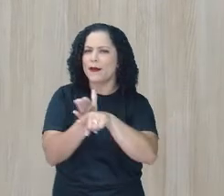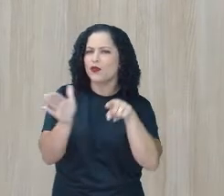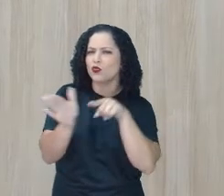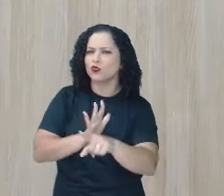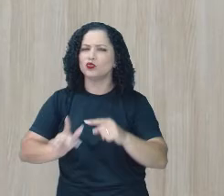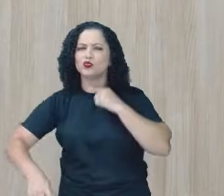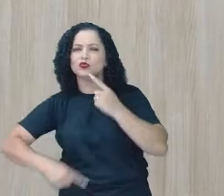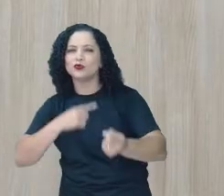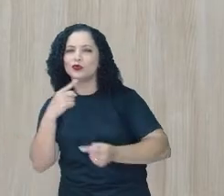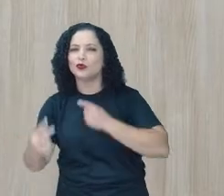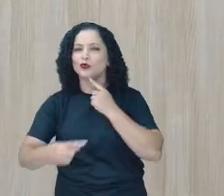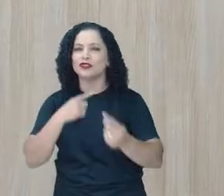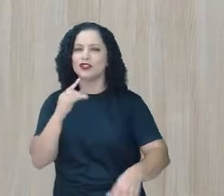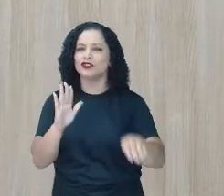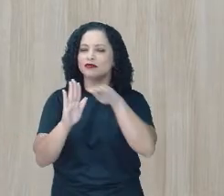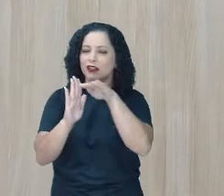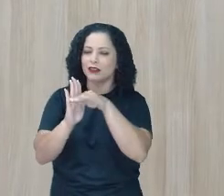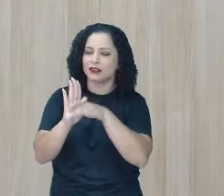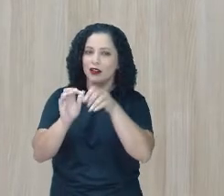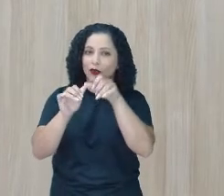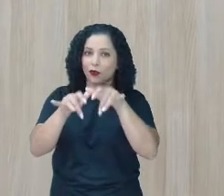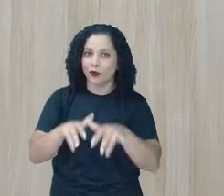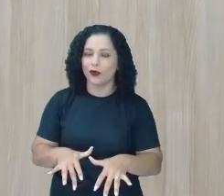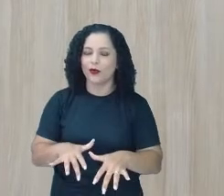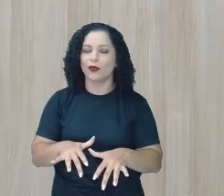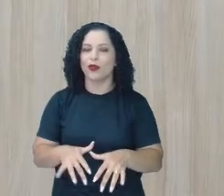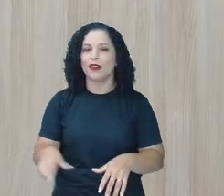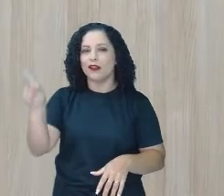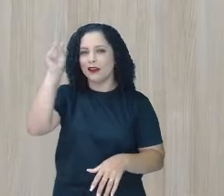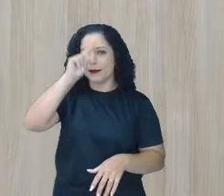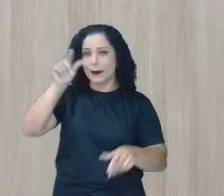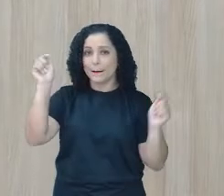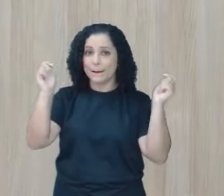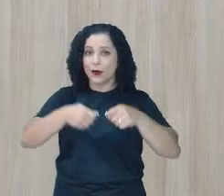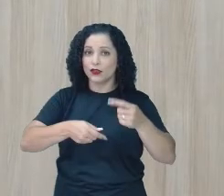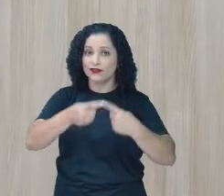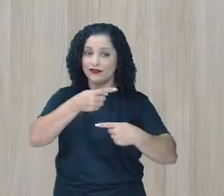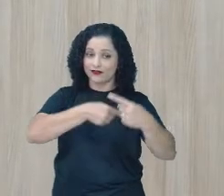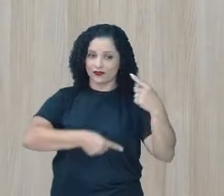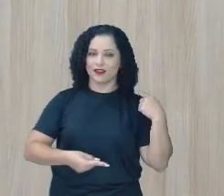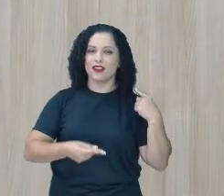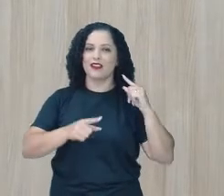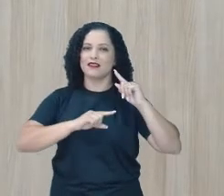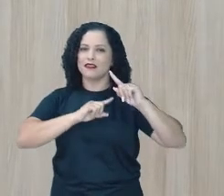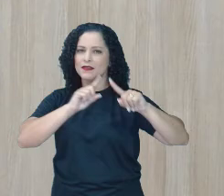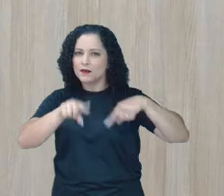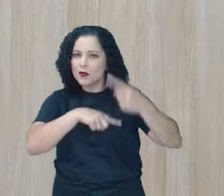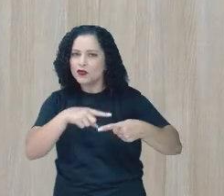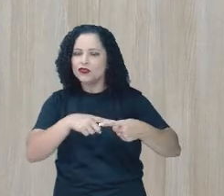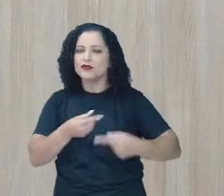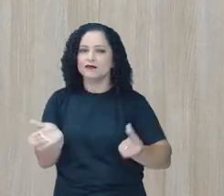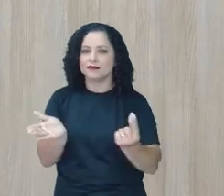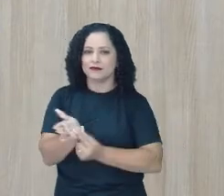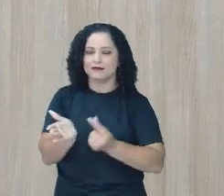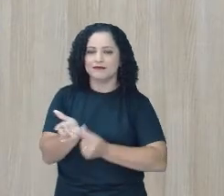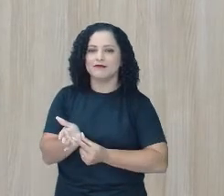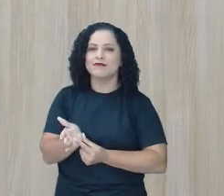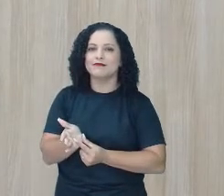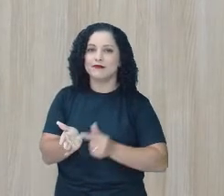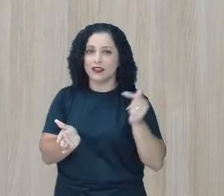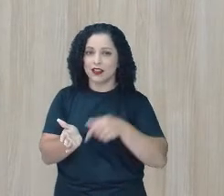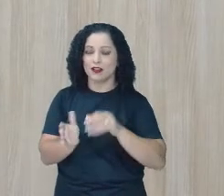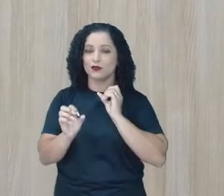os seus comentários, qualquer coisa, lembra que a gente pode voltar lá no app do Educa Recife